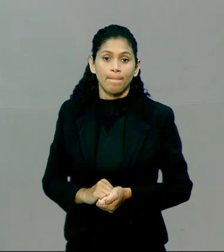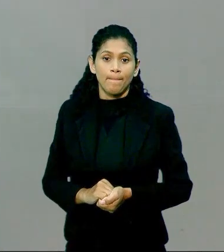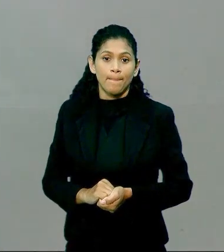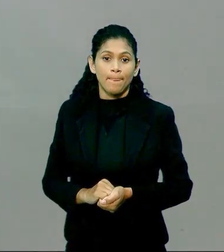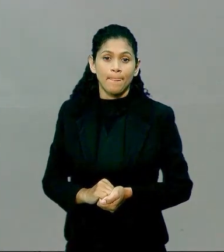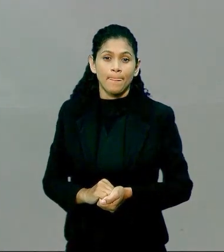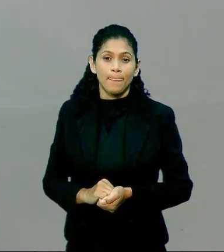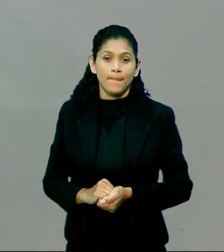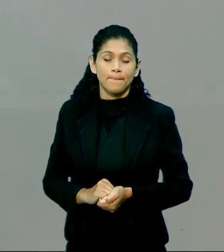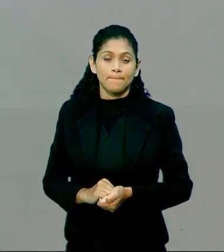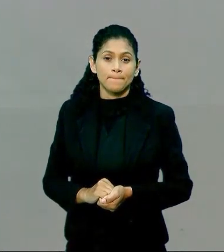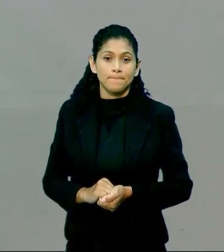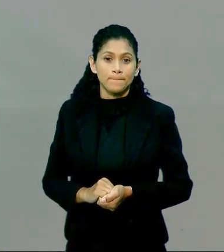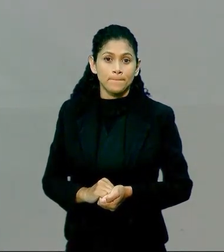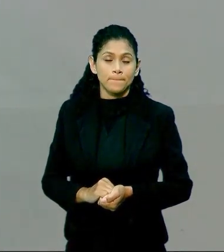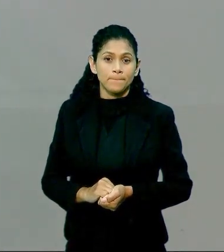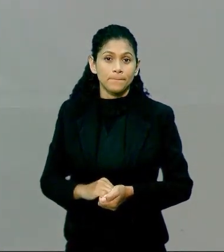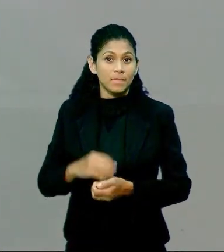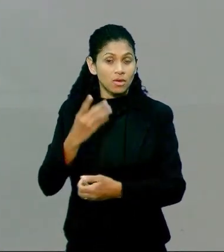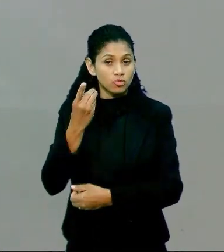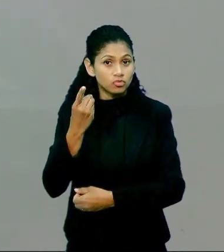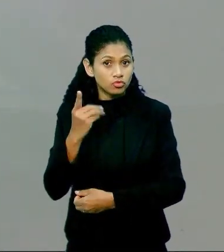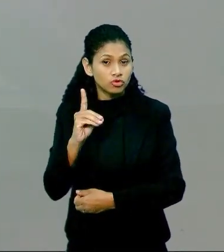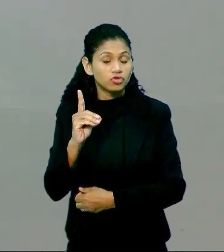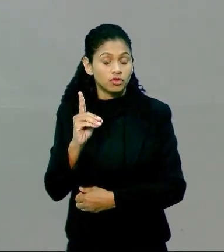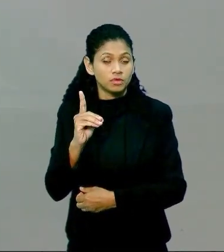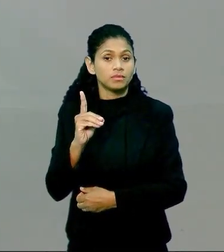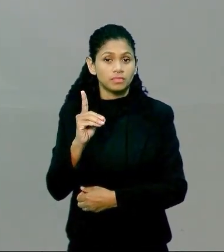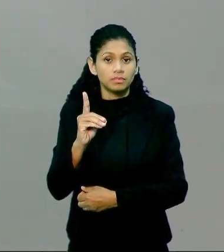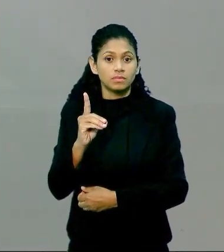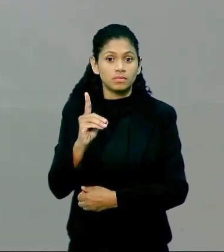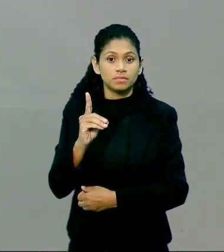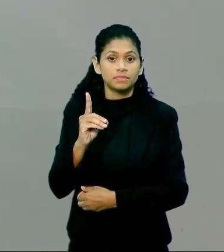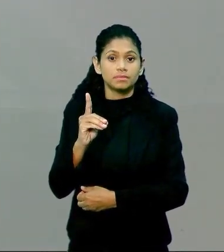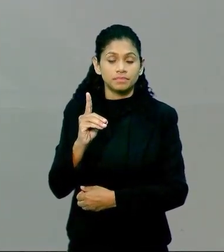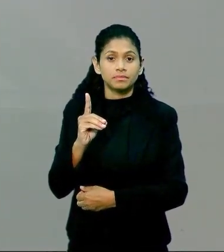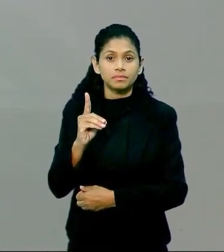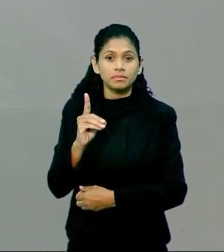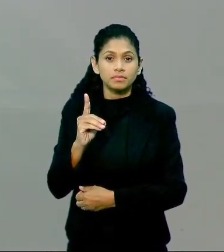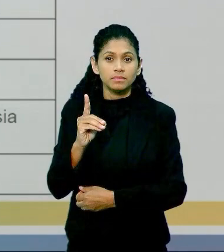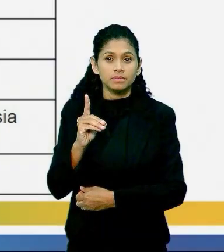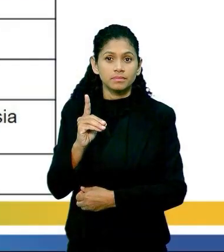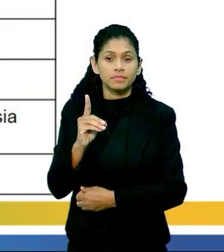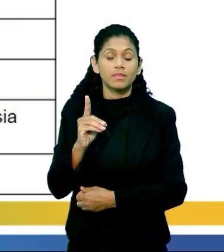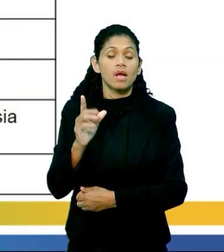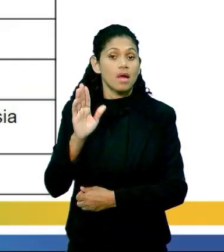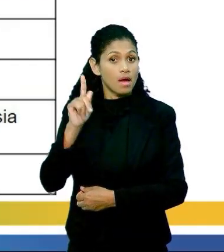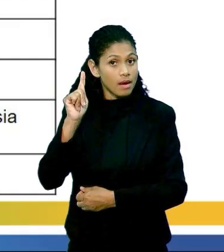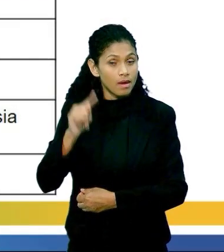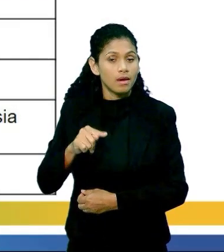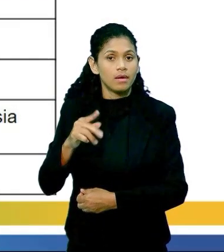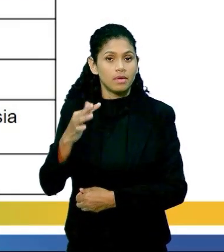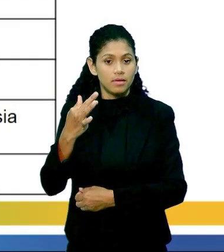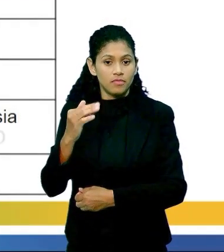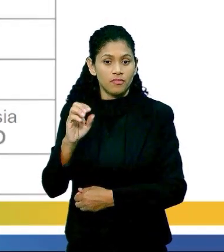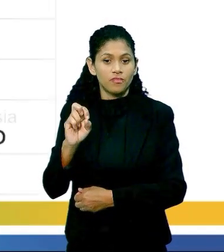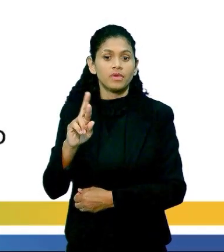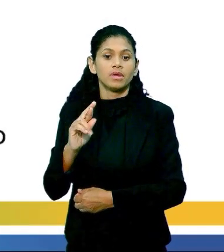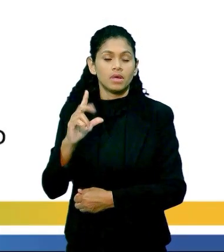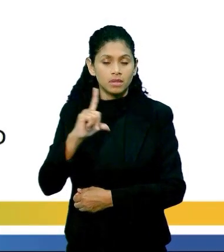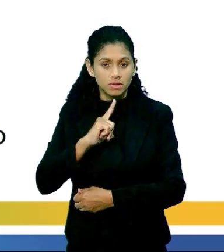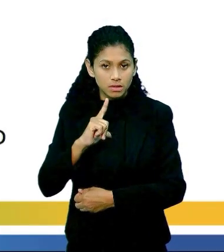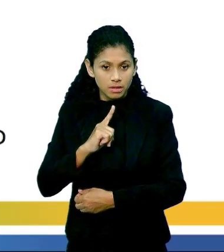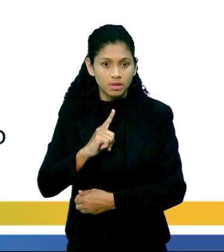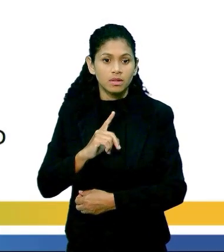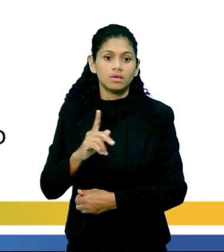da Hispanidade, ela faz similaridade com o Dia da Independência. Então, é um feriado. Então, como assim não temos feriado?